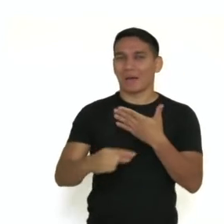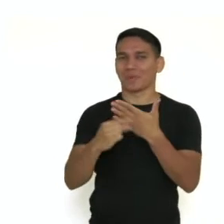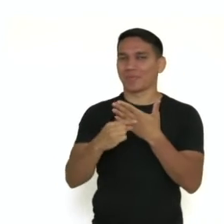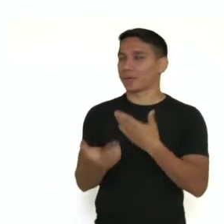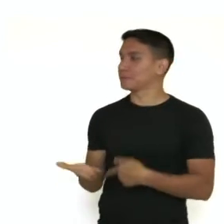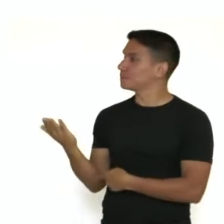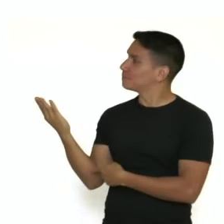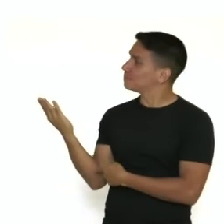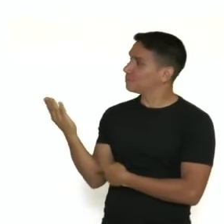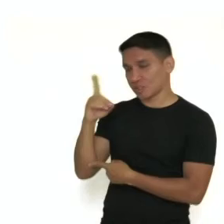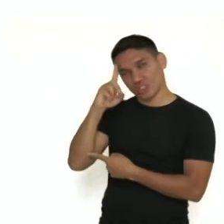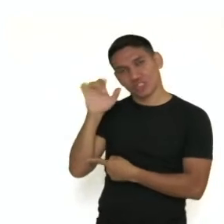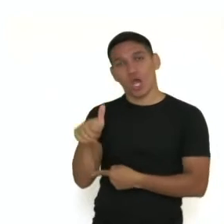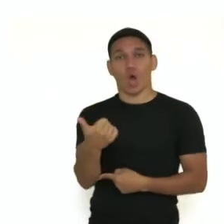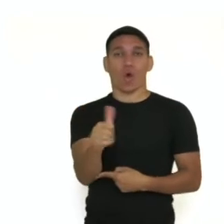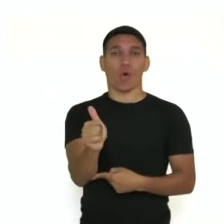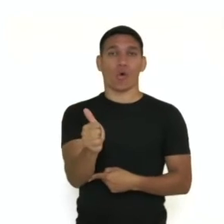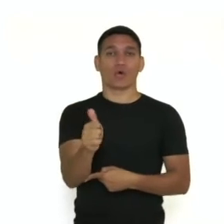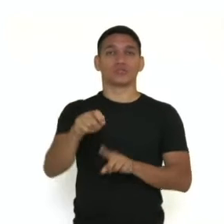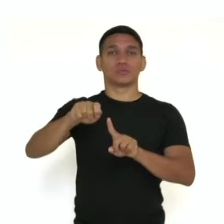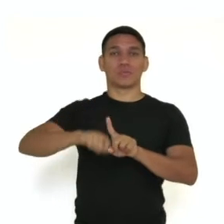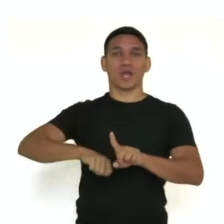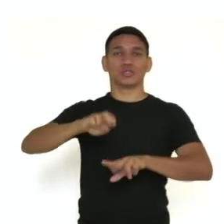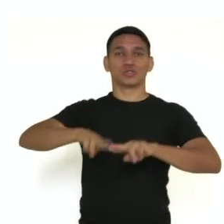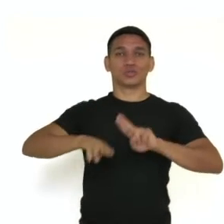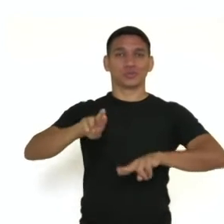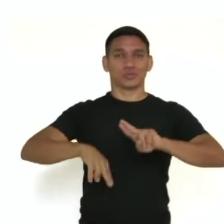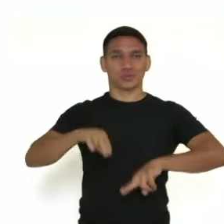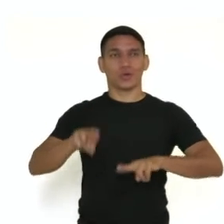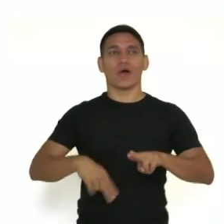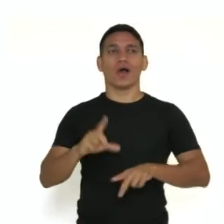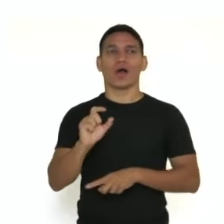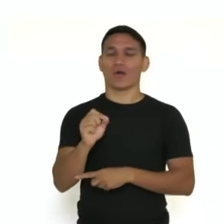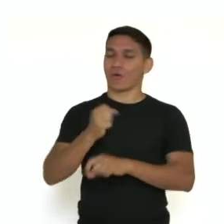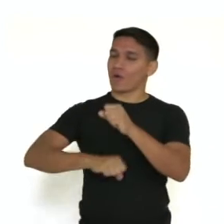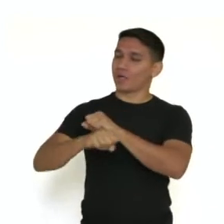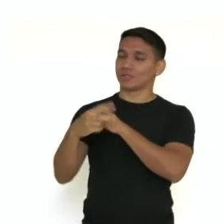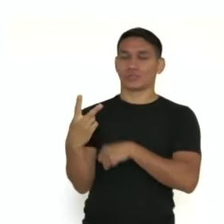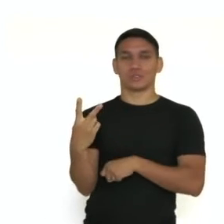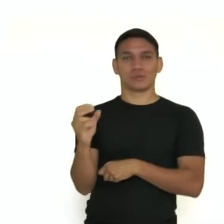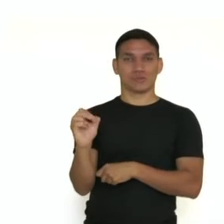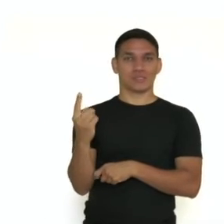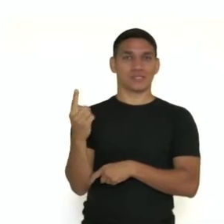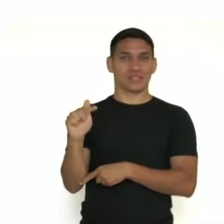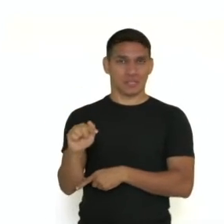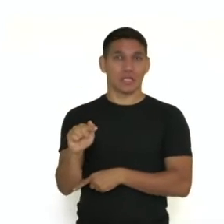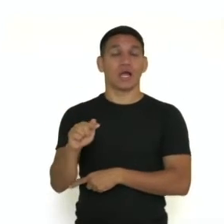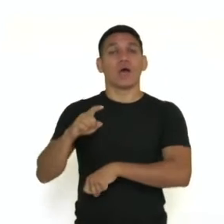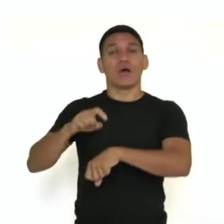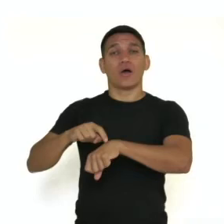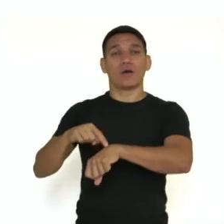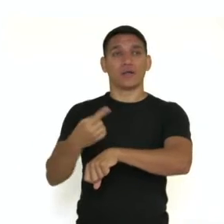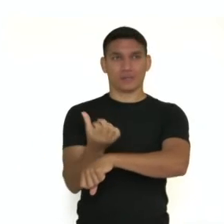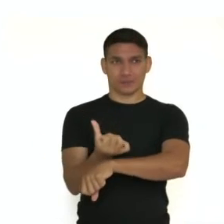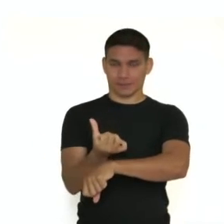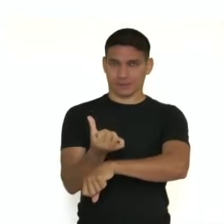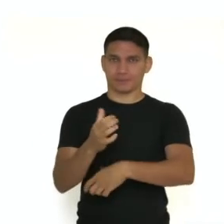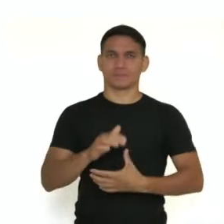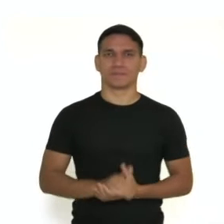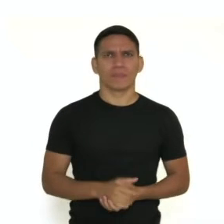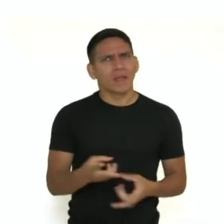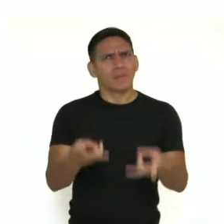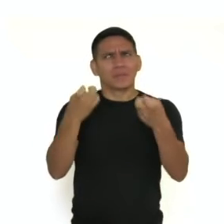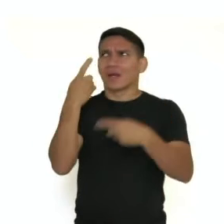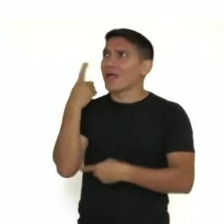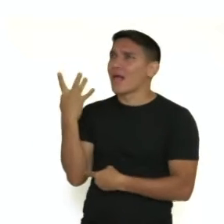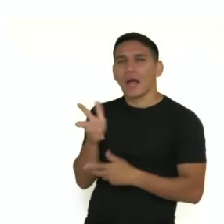dia 11/6/2017, às 6 horas, certo? Então percebam ali que dentro da reportagem, né, é um